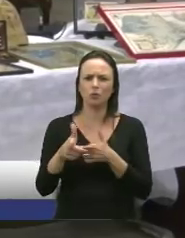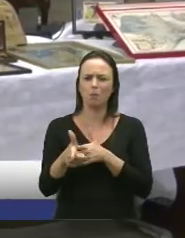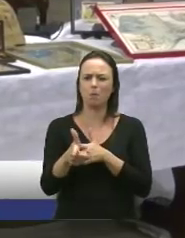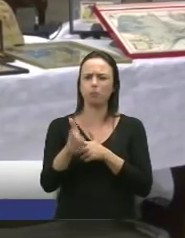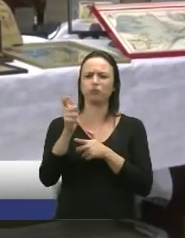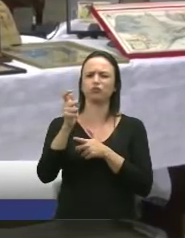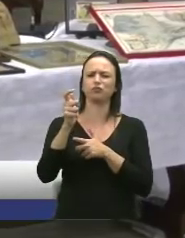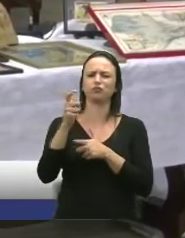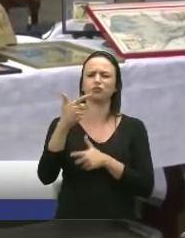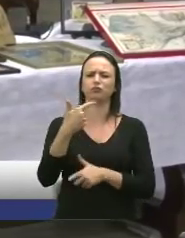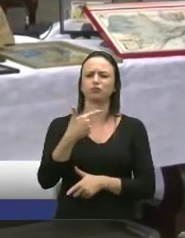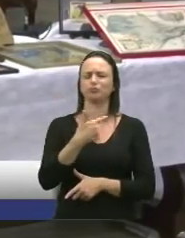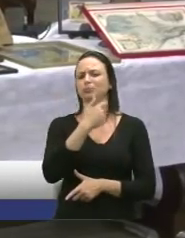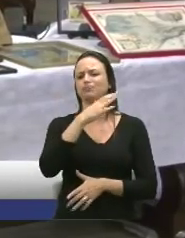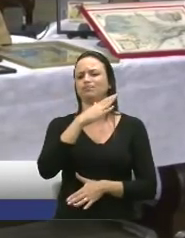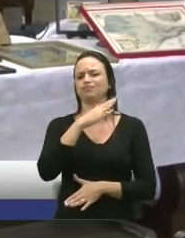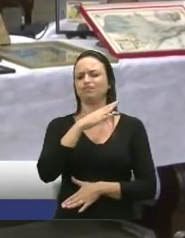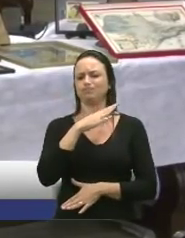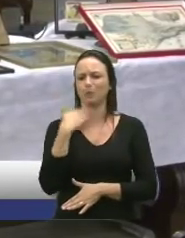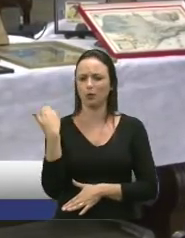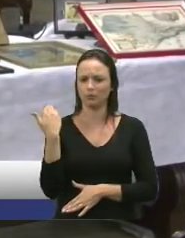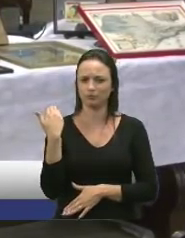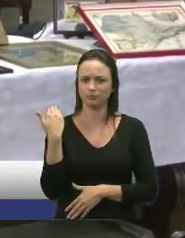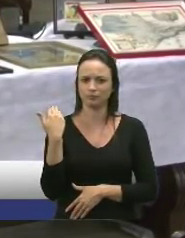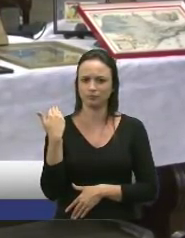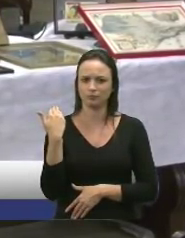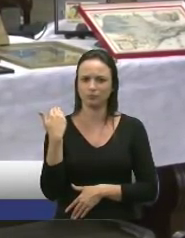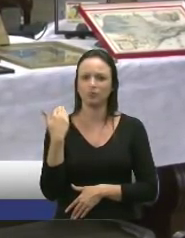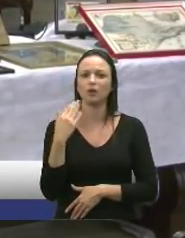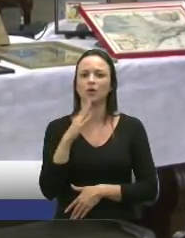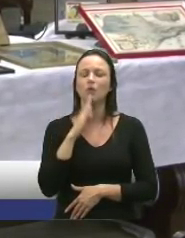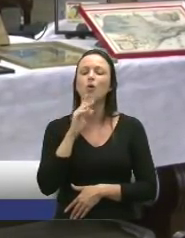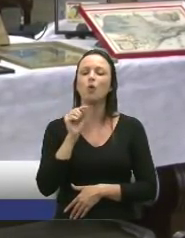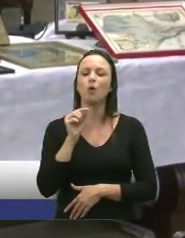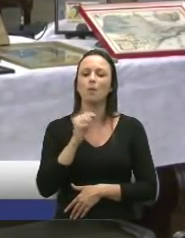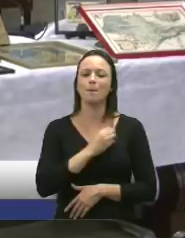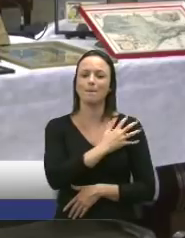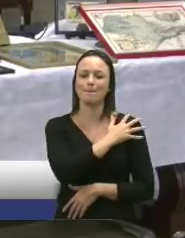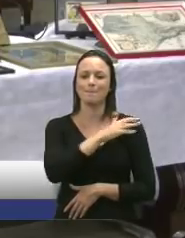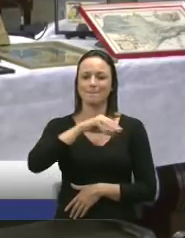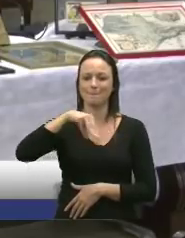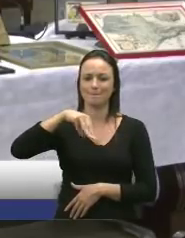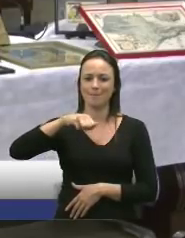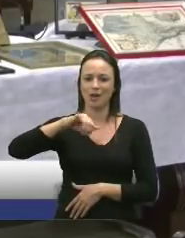falecer. E nós vamos conhecê-lo como Major Ascânio.